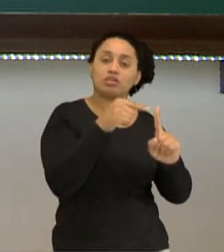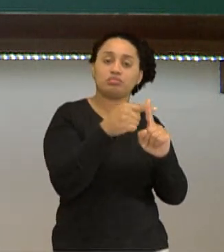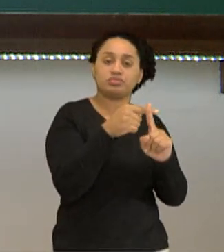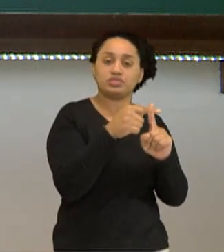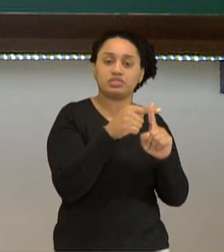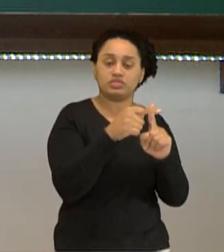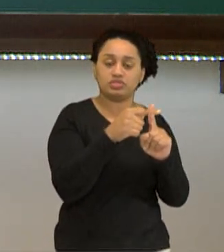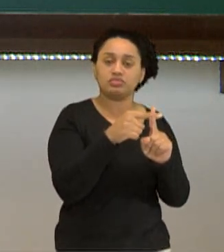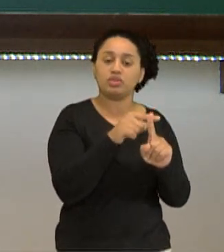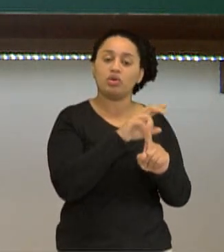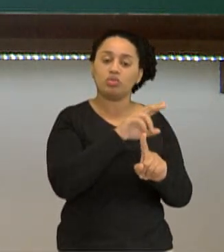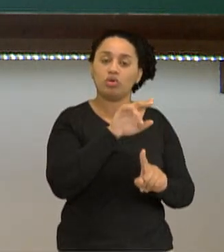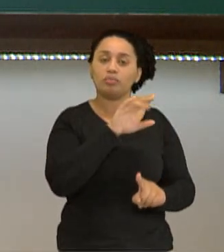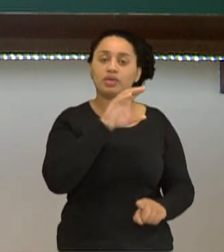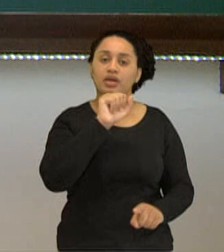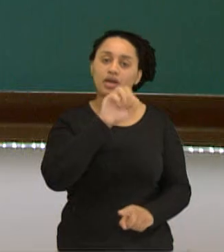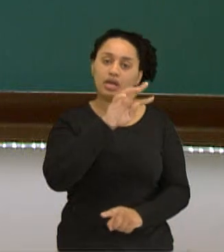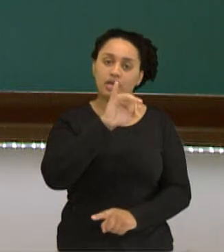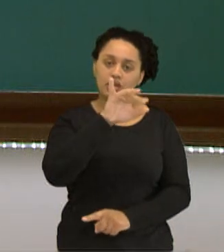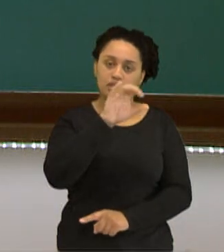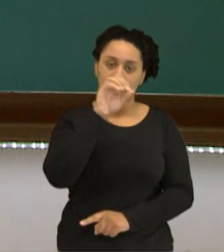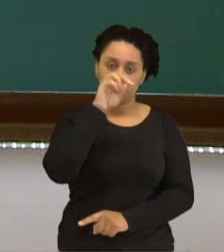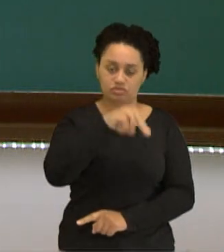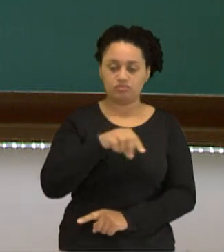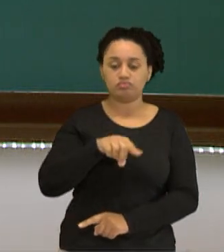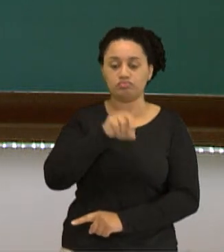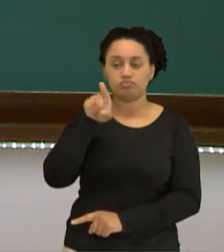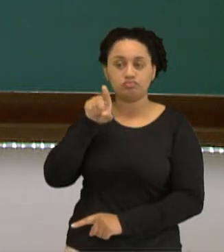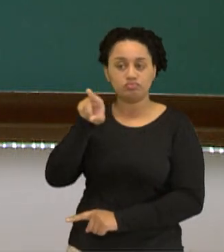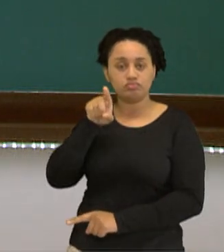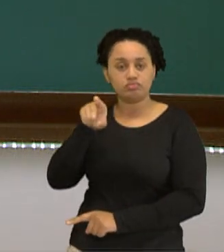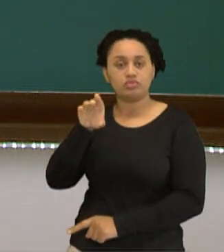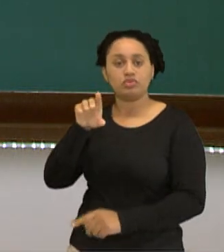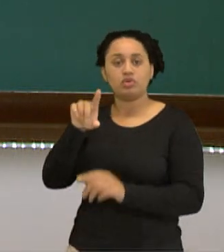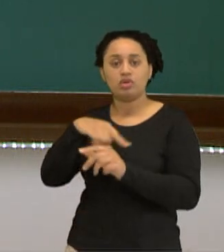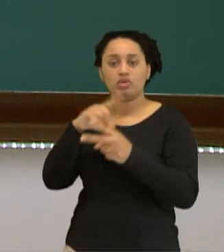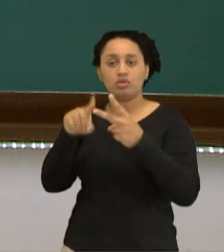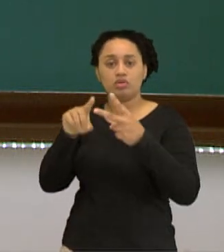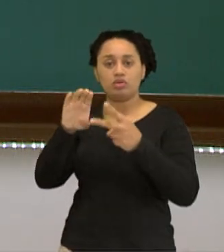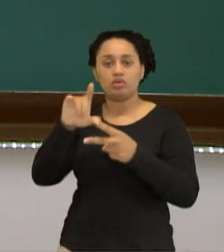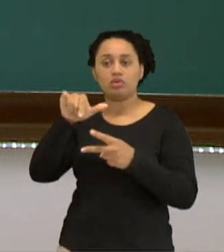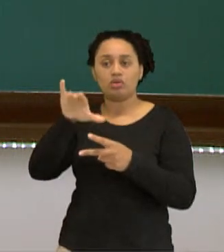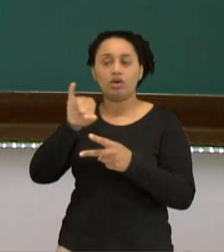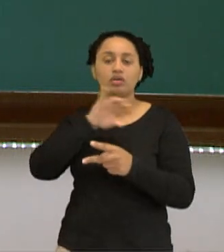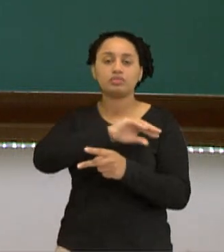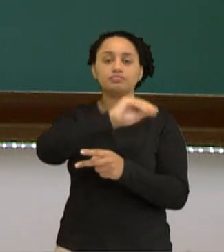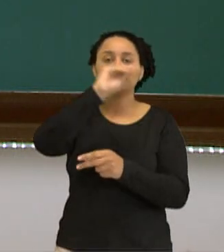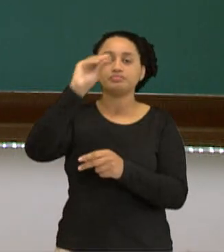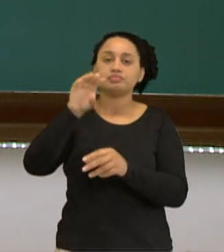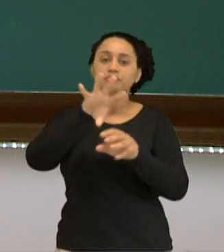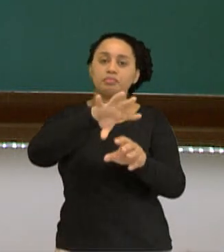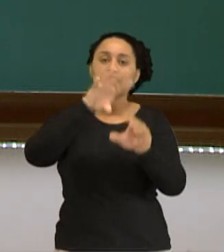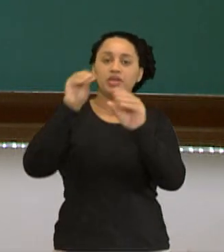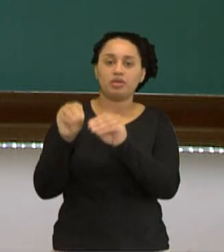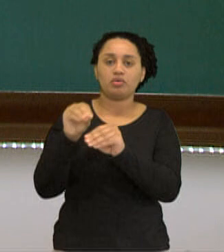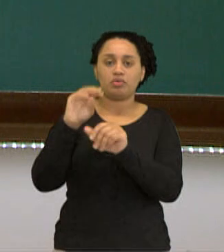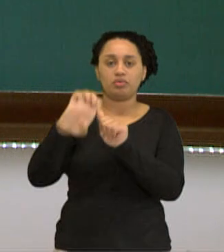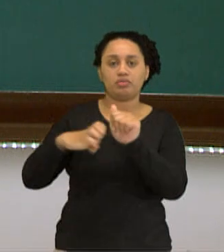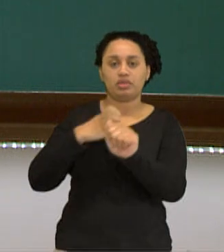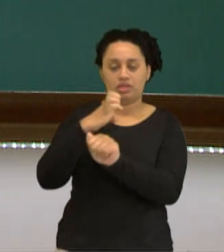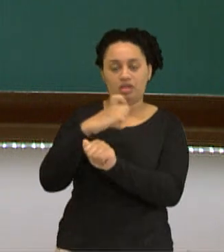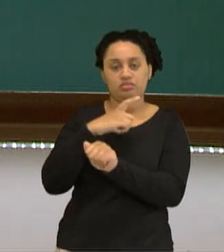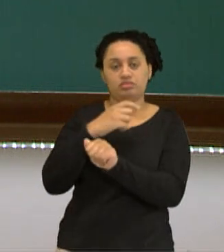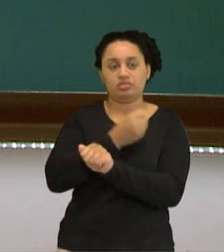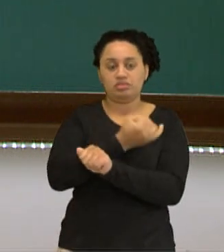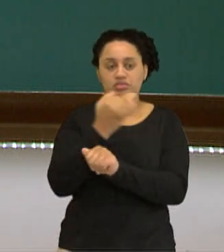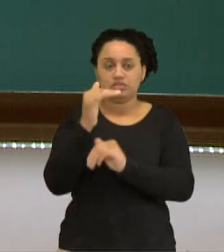Ele é o íon cátion. O cloro, por sua vez, recebeu um elétron, então ele tinha cargas elétricas iguais. Como